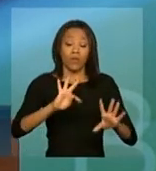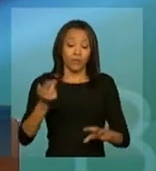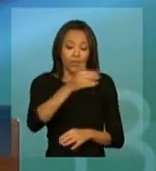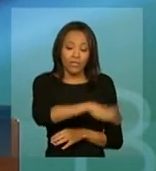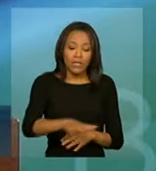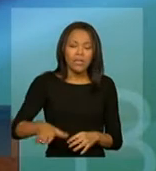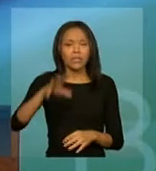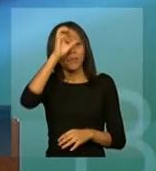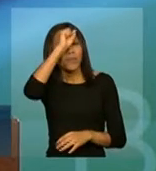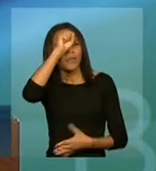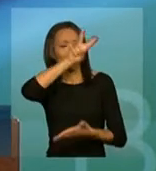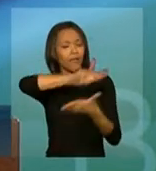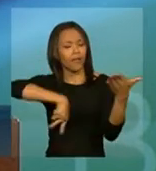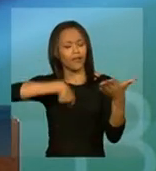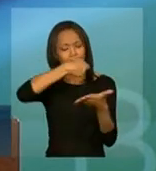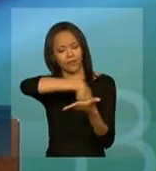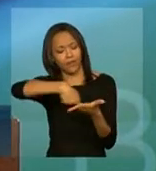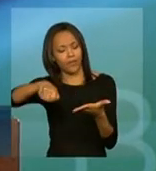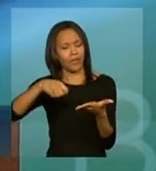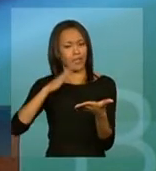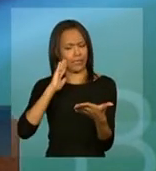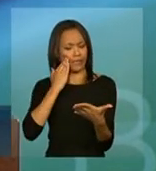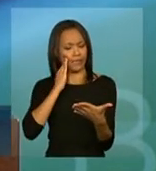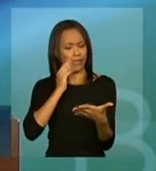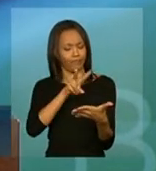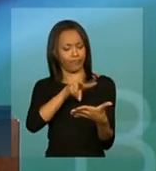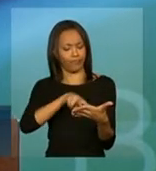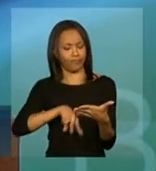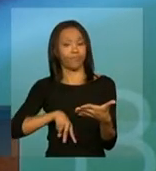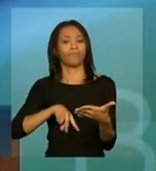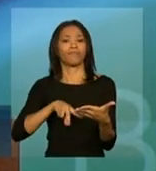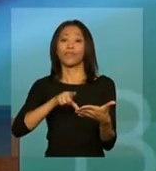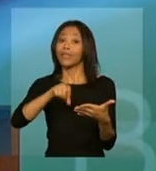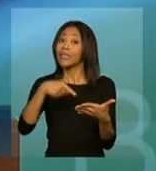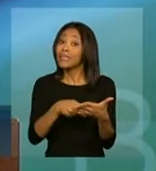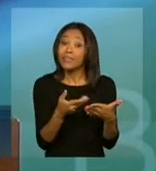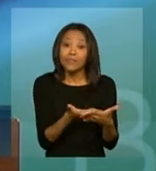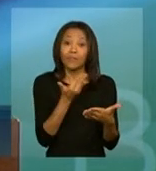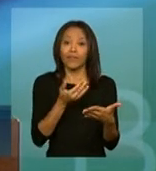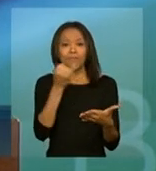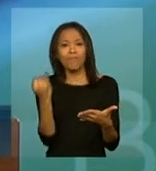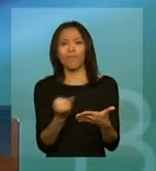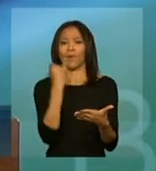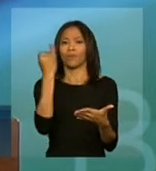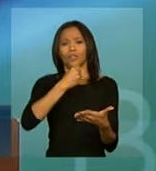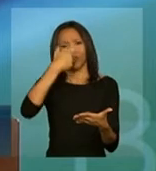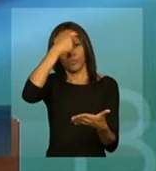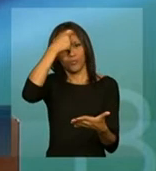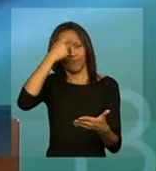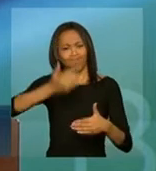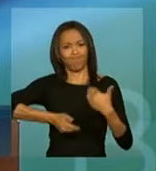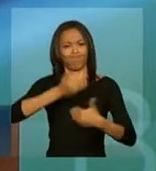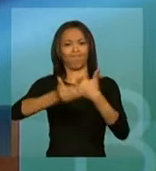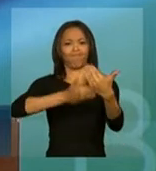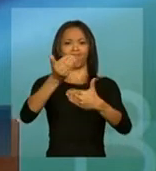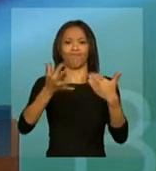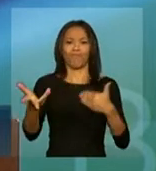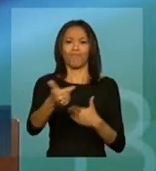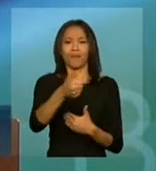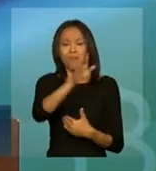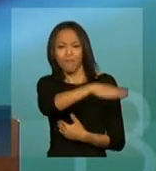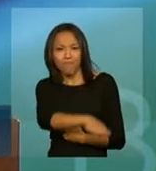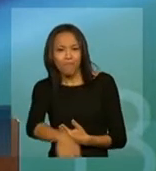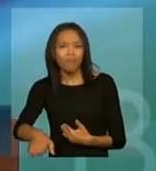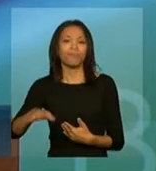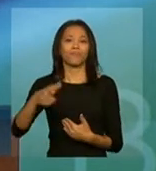ler, escrever, interpretar um texto, condição indispensável para o pleno desenvolvimento escolar dos nossos pequenos brasileirinhos e